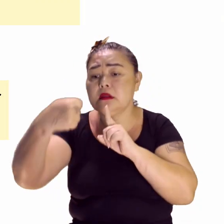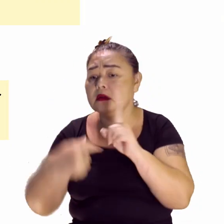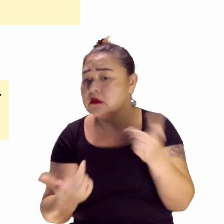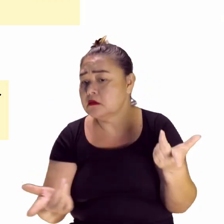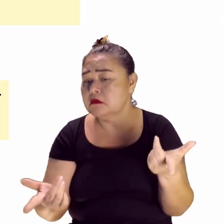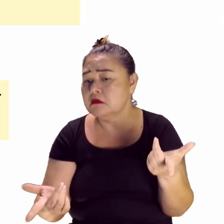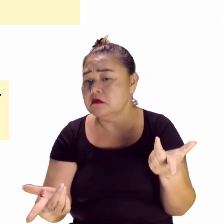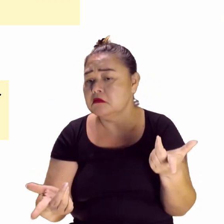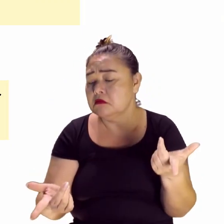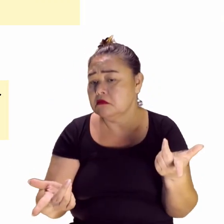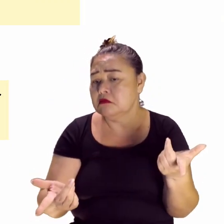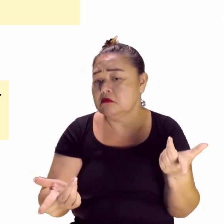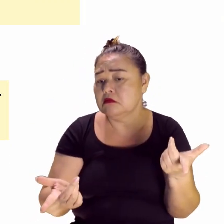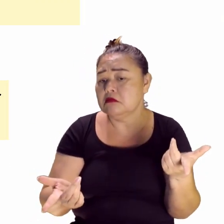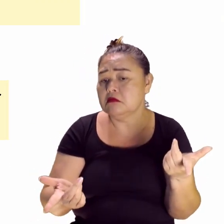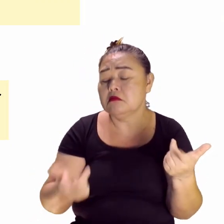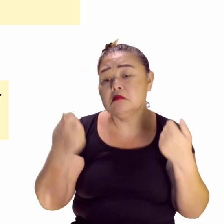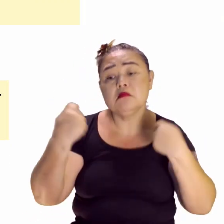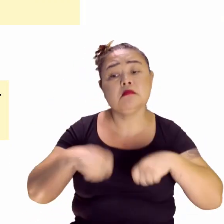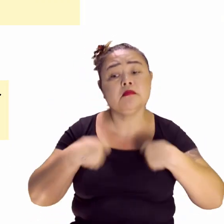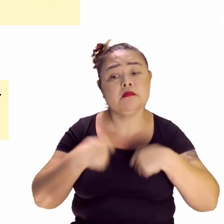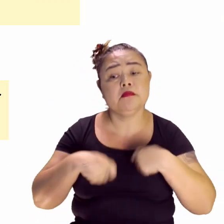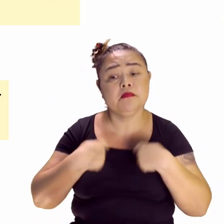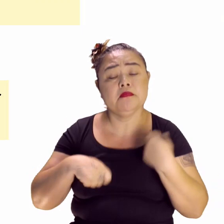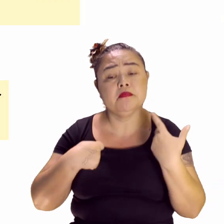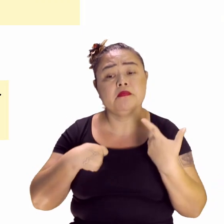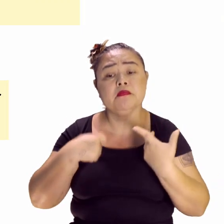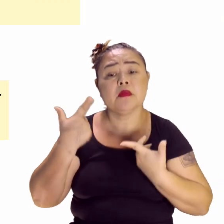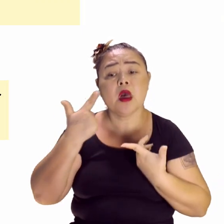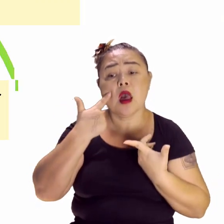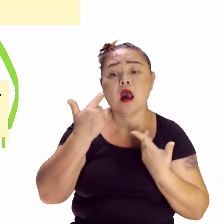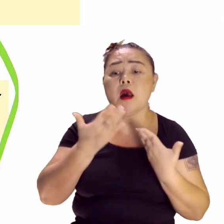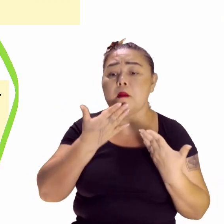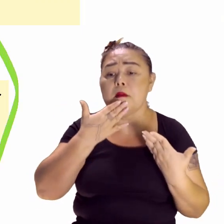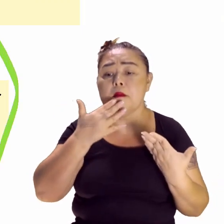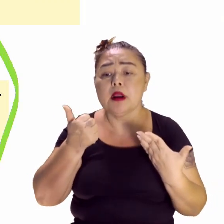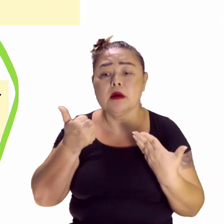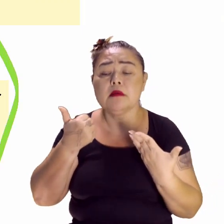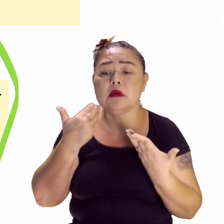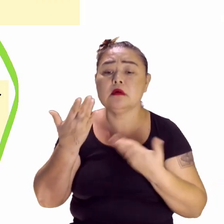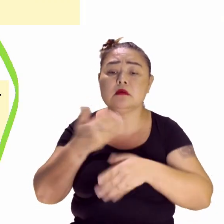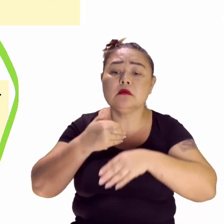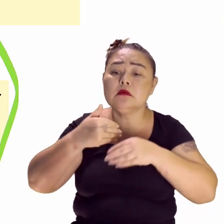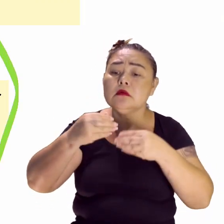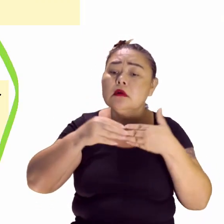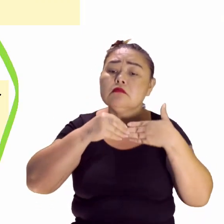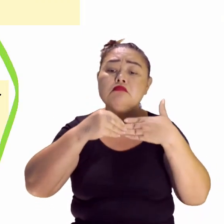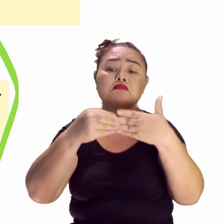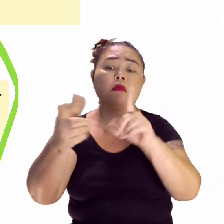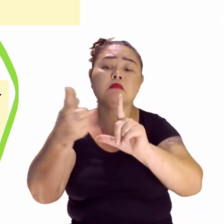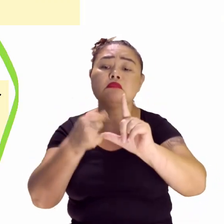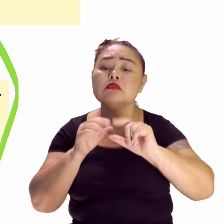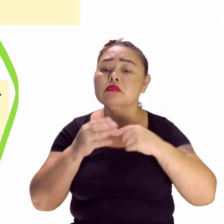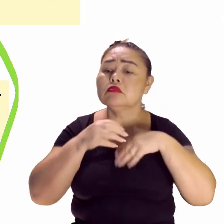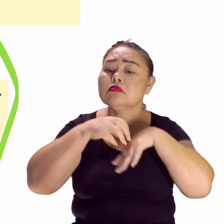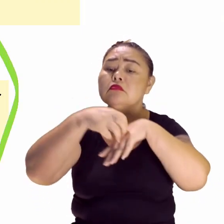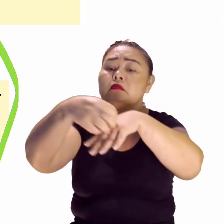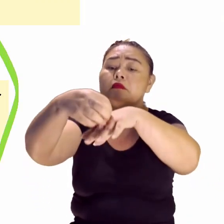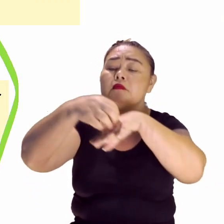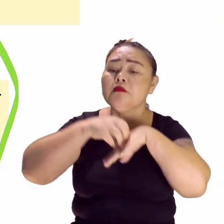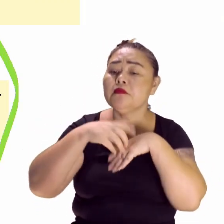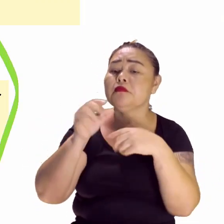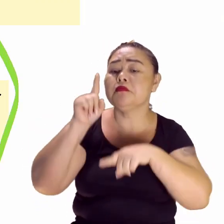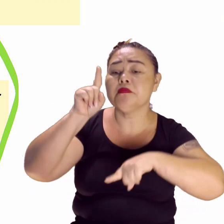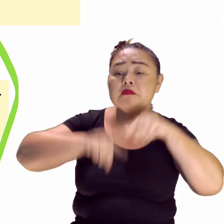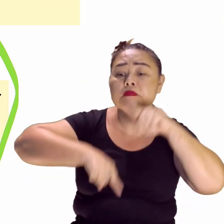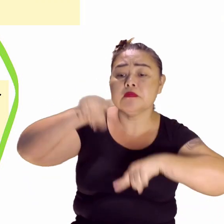então a gente precisa de algumas ações para melhorar essa logística de escapamento da nossa produção